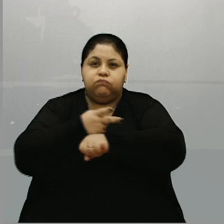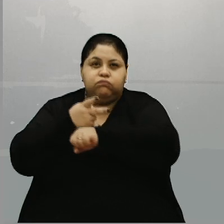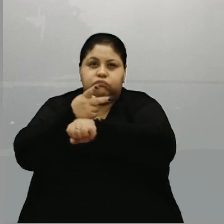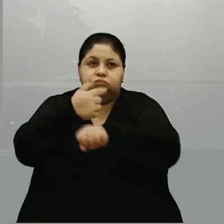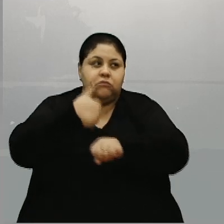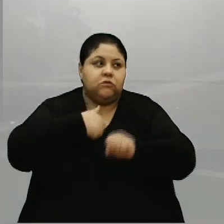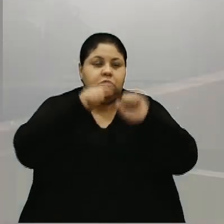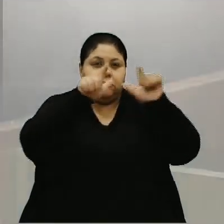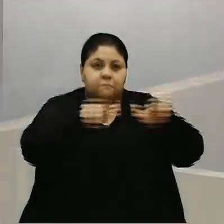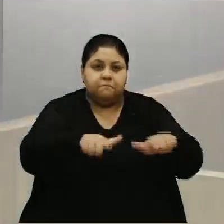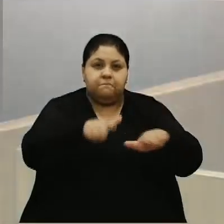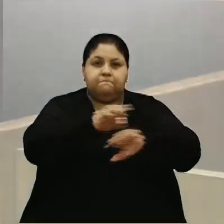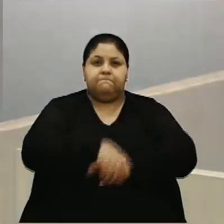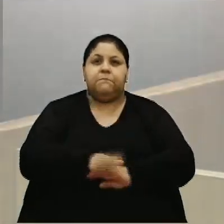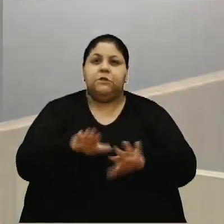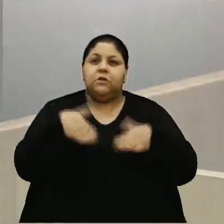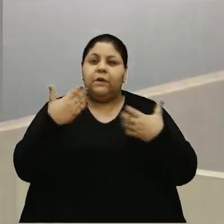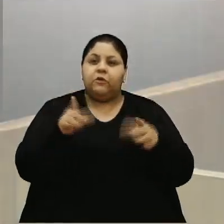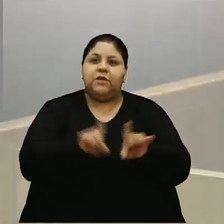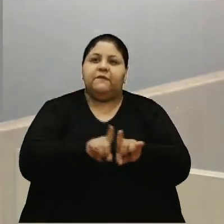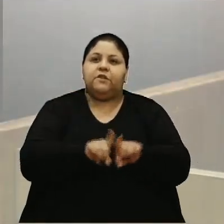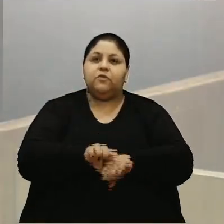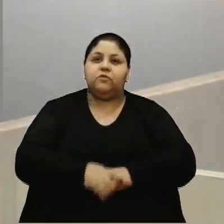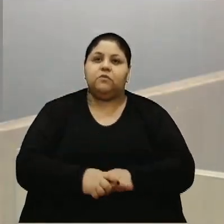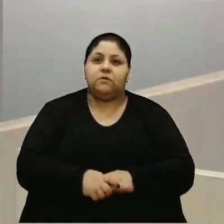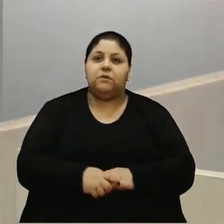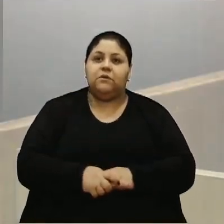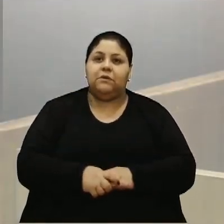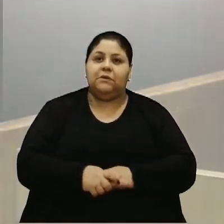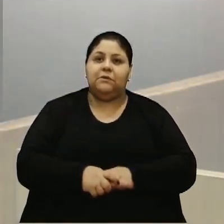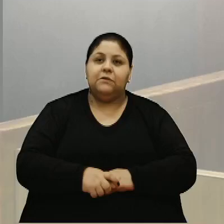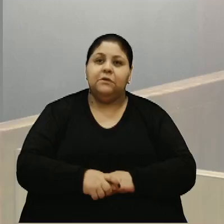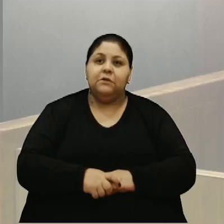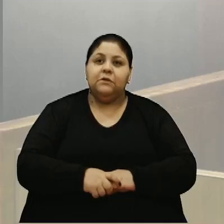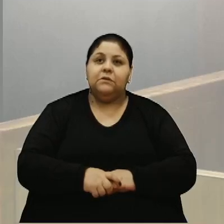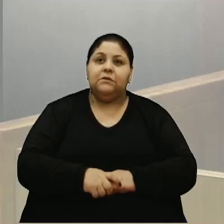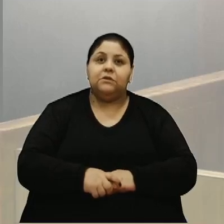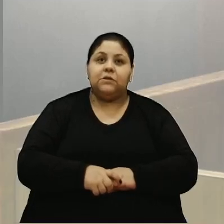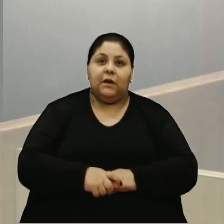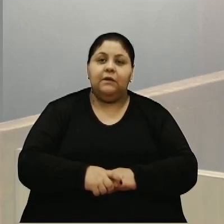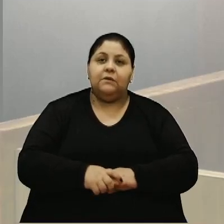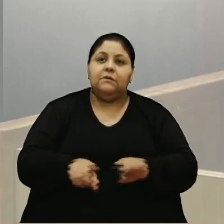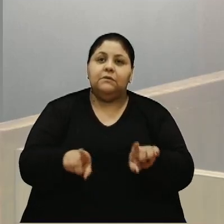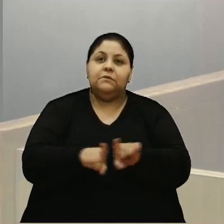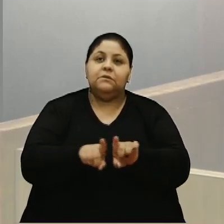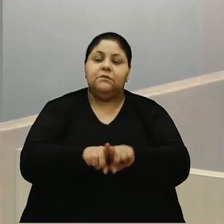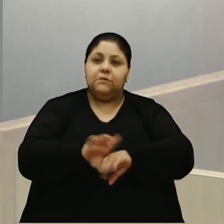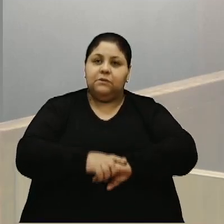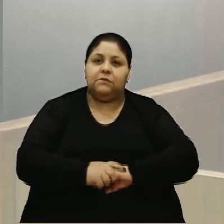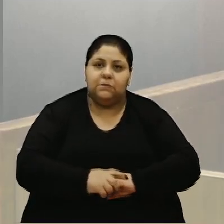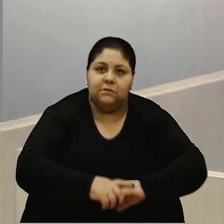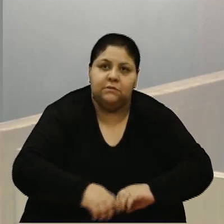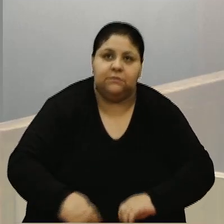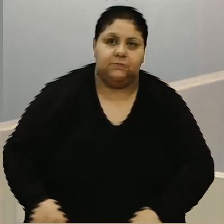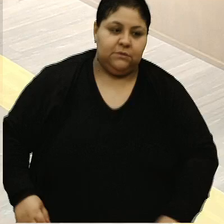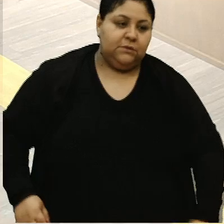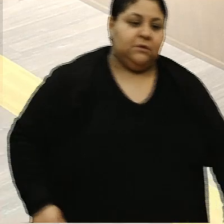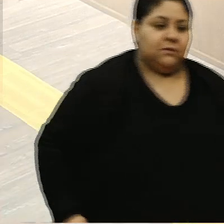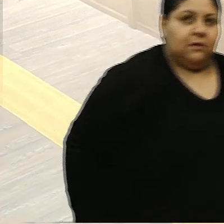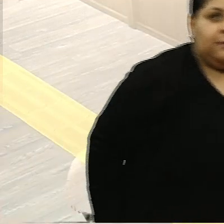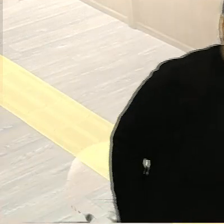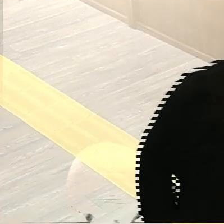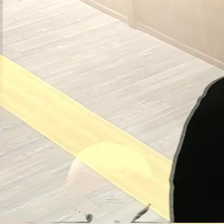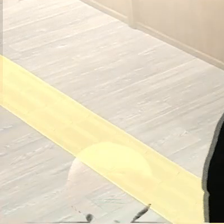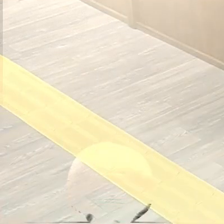gabinete. Bem... Permite uma pequena parte, vereador Grades. Pois não, vereador Renato. Vereador